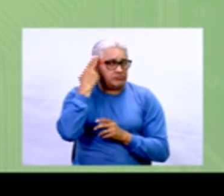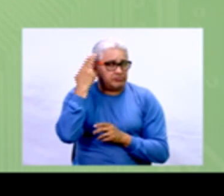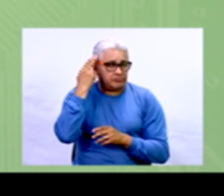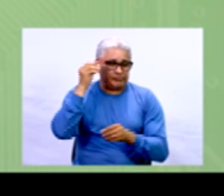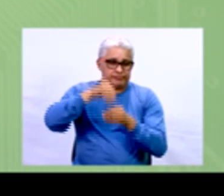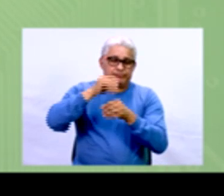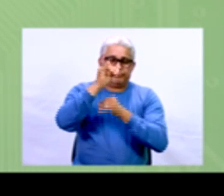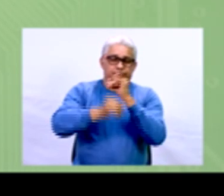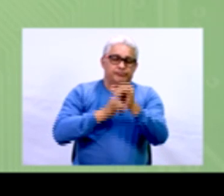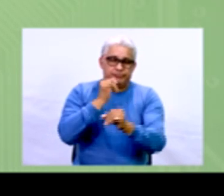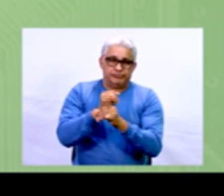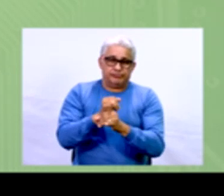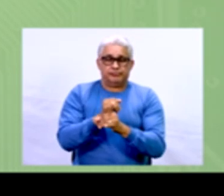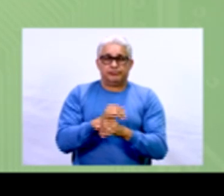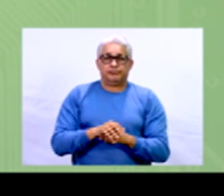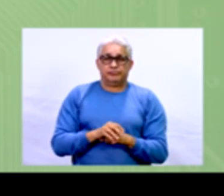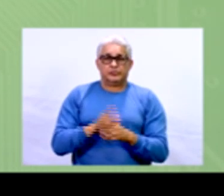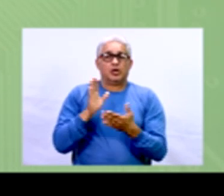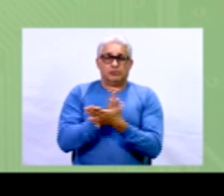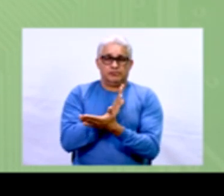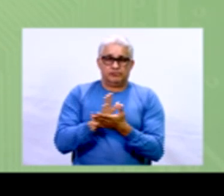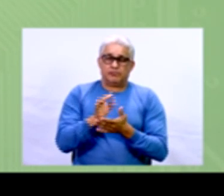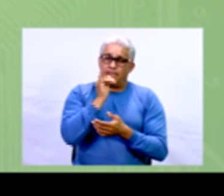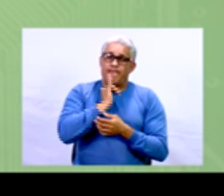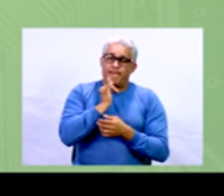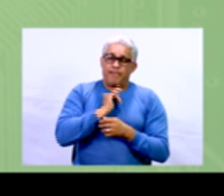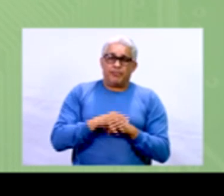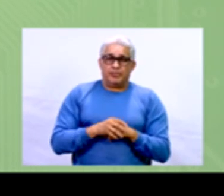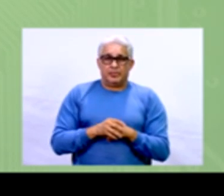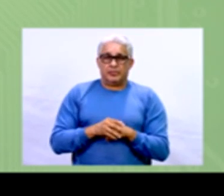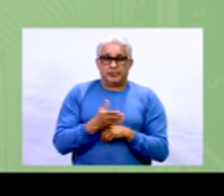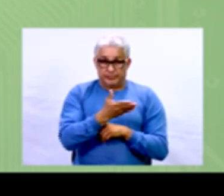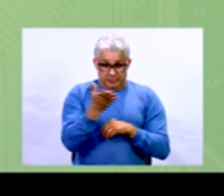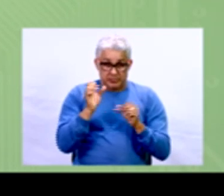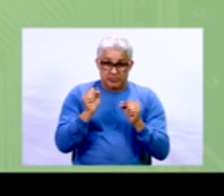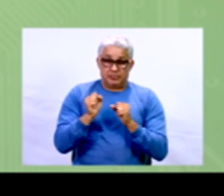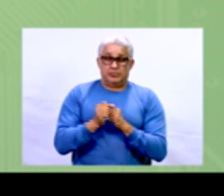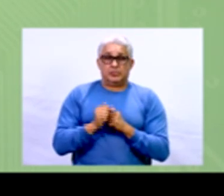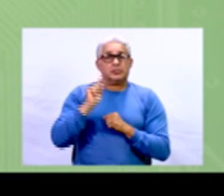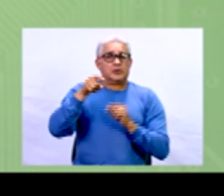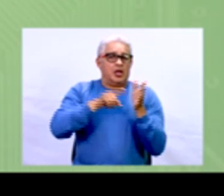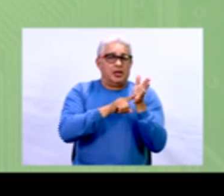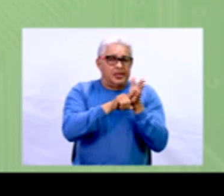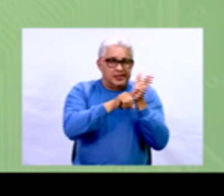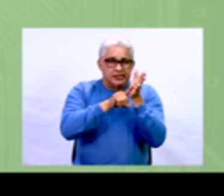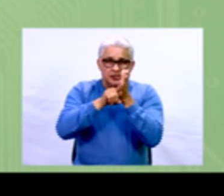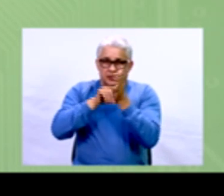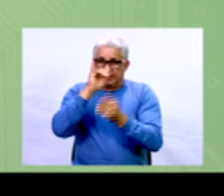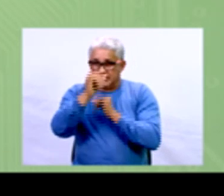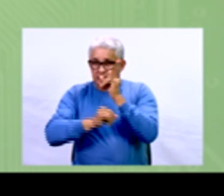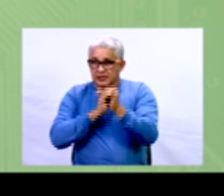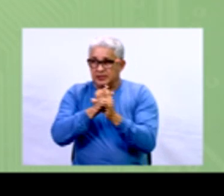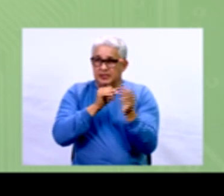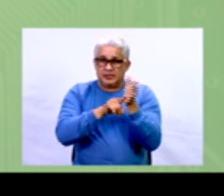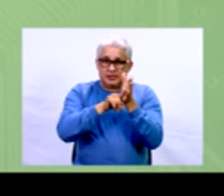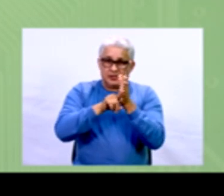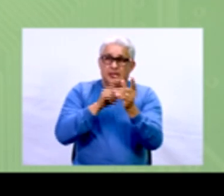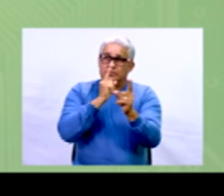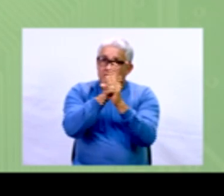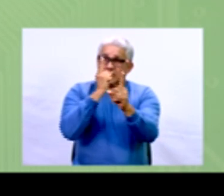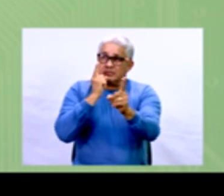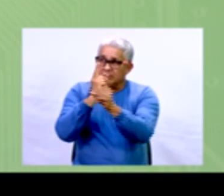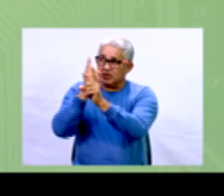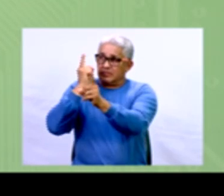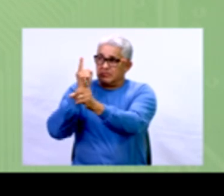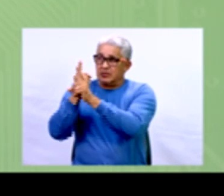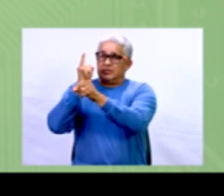internet. Então, nós vamos falar aqui alguns exemplos de sites que vocês podem depois estar pesquisando na internet e encontrando isso